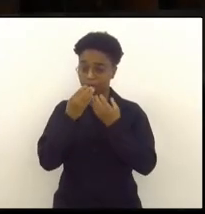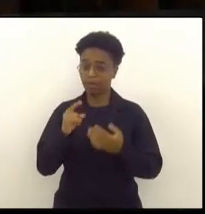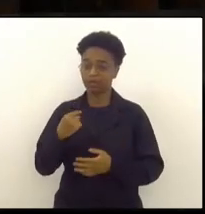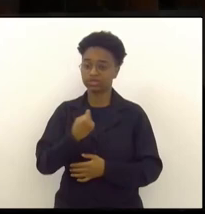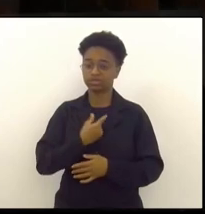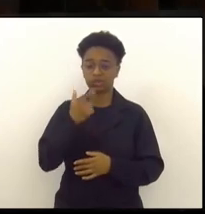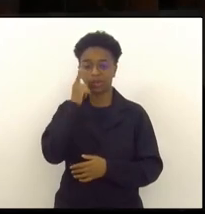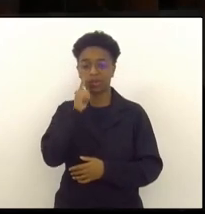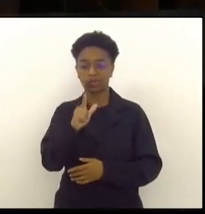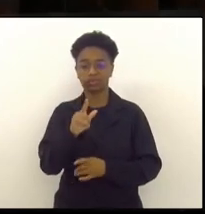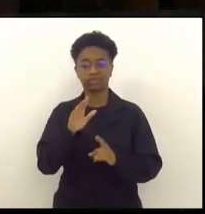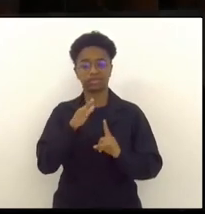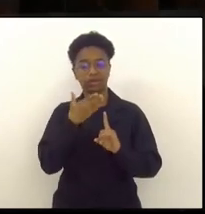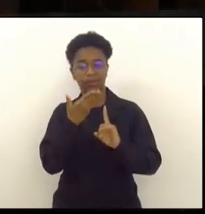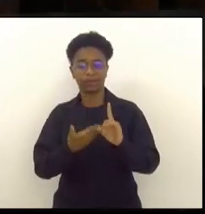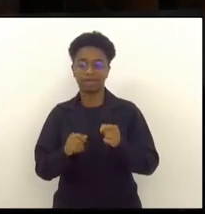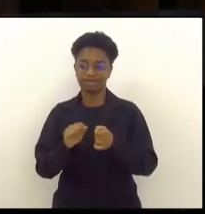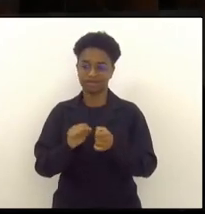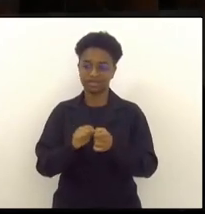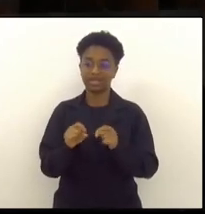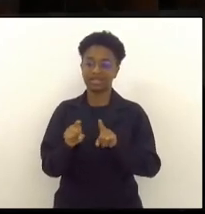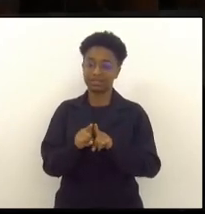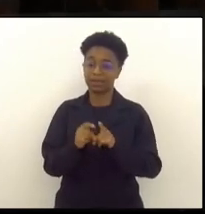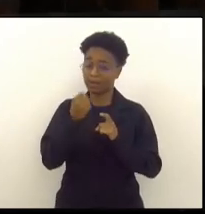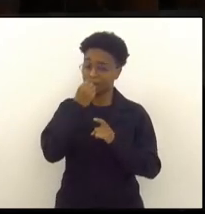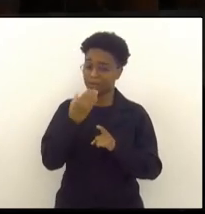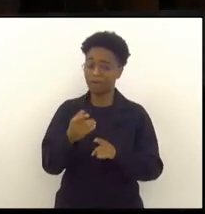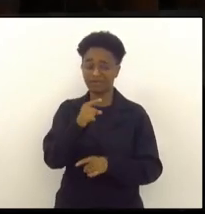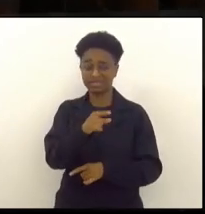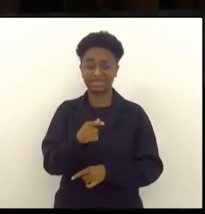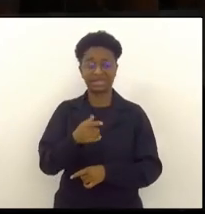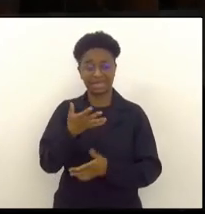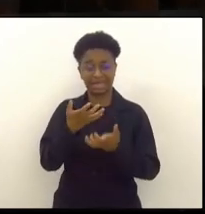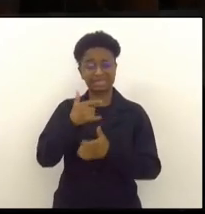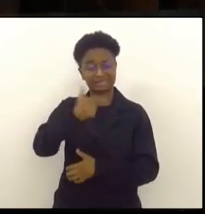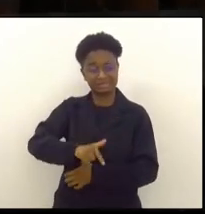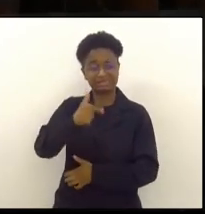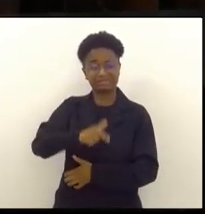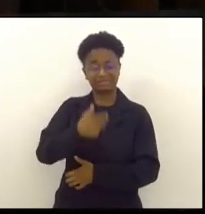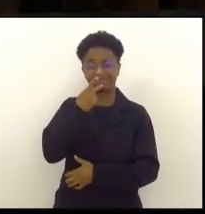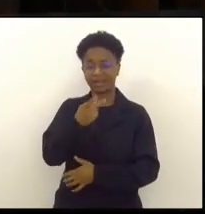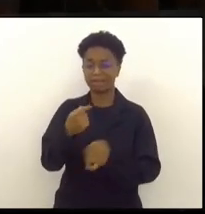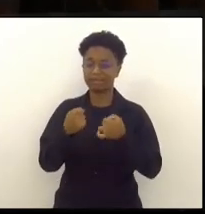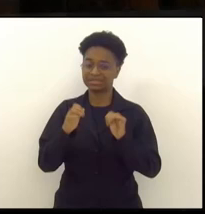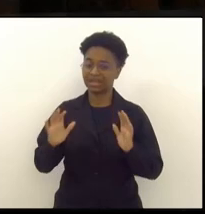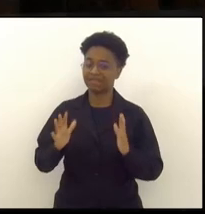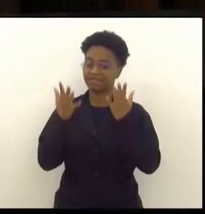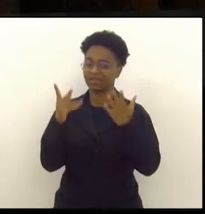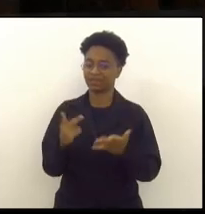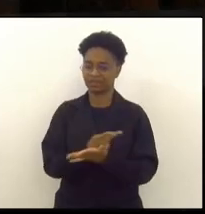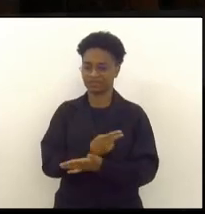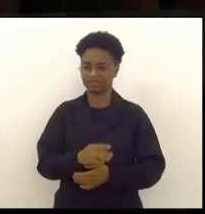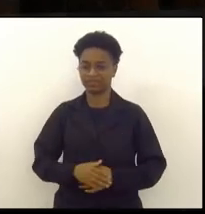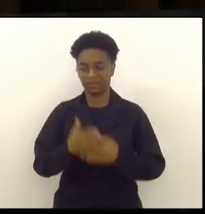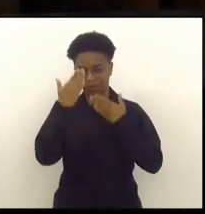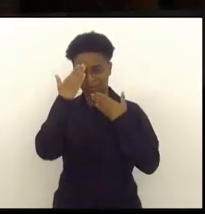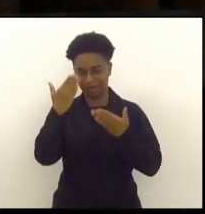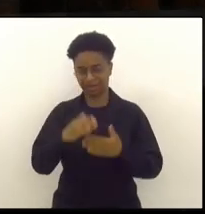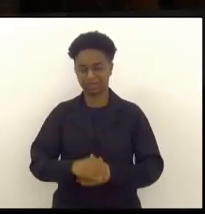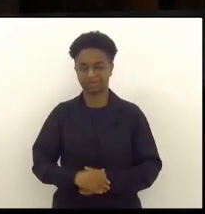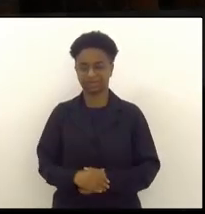a solenidade, que bom que a doutora Maria Cristina insistiu tanto para que fizéssemos a solenidade. Muito